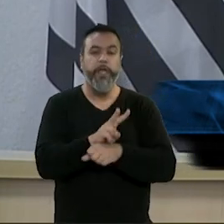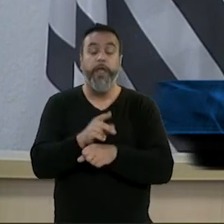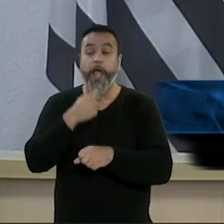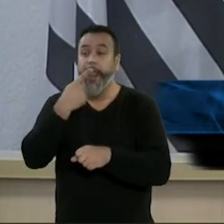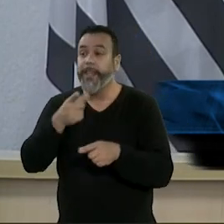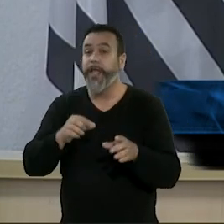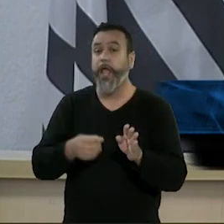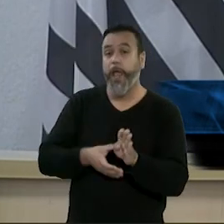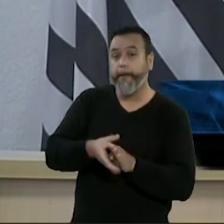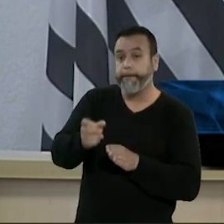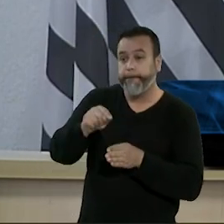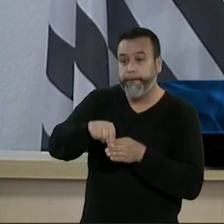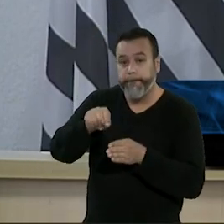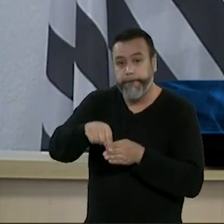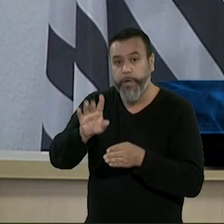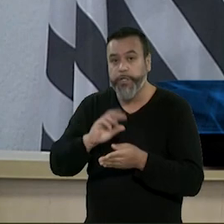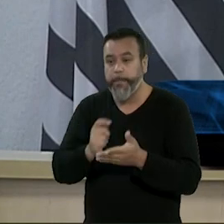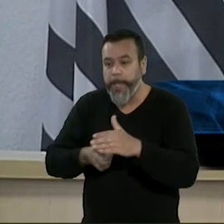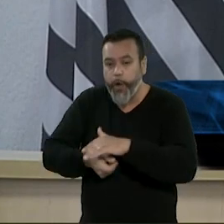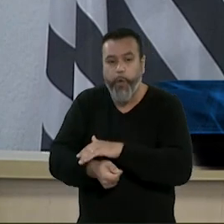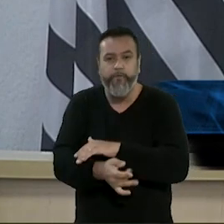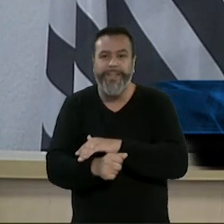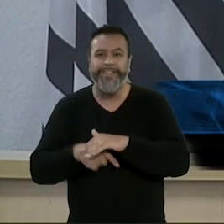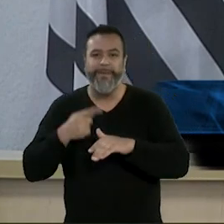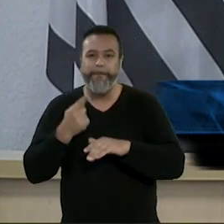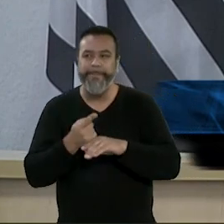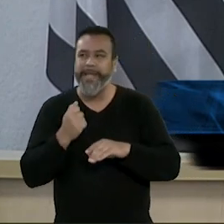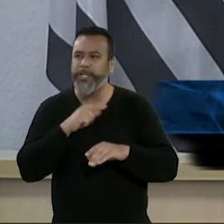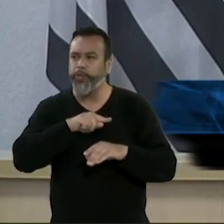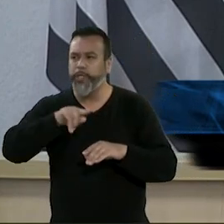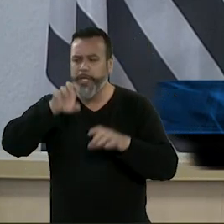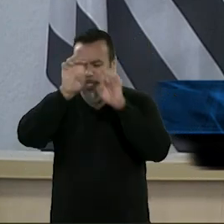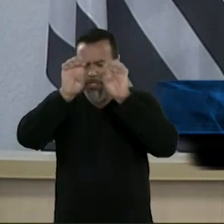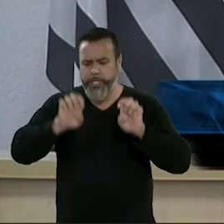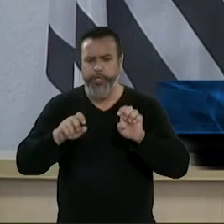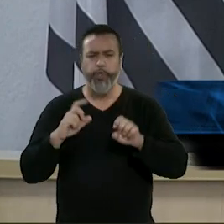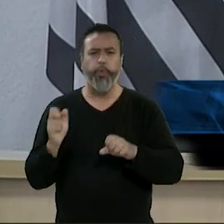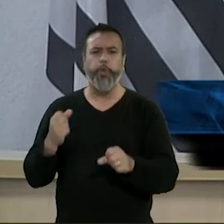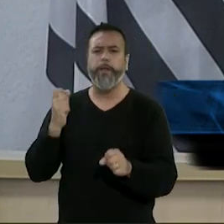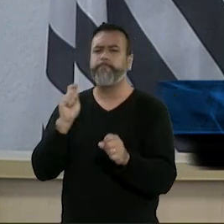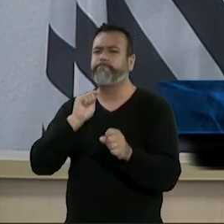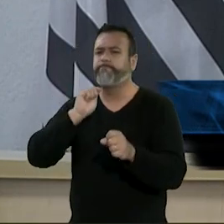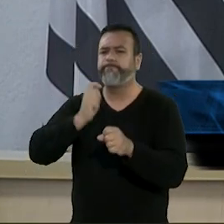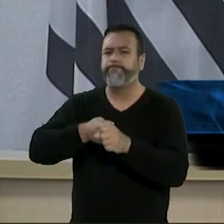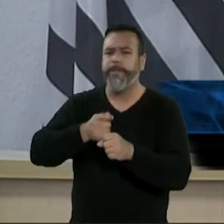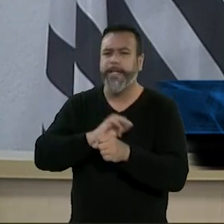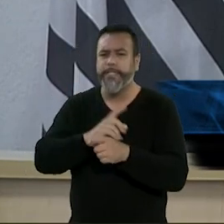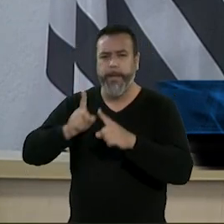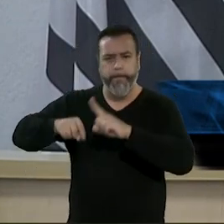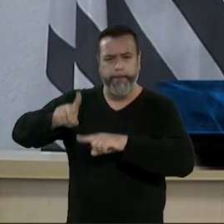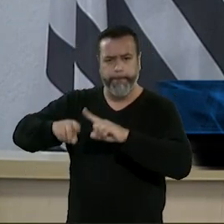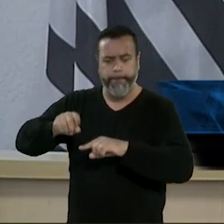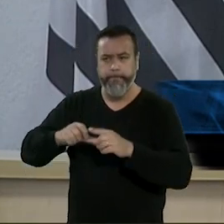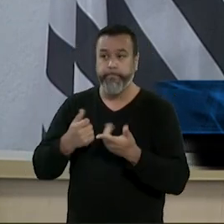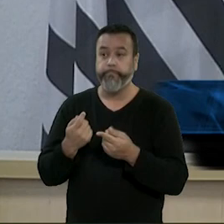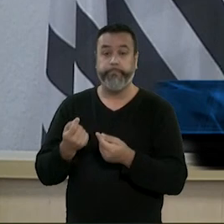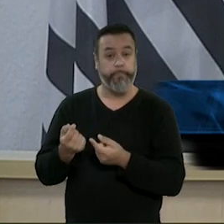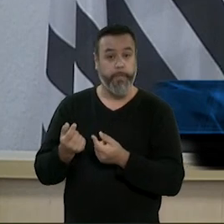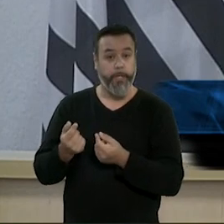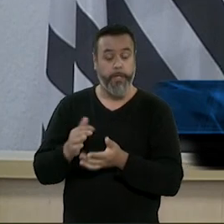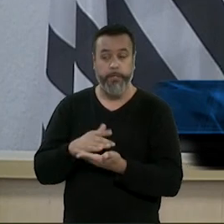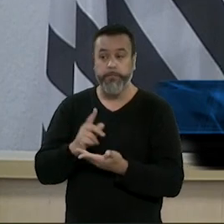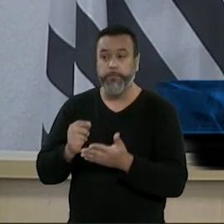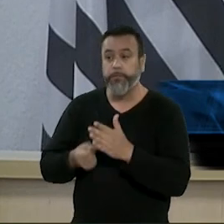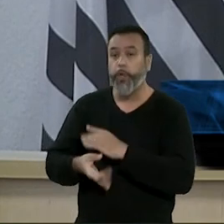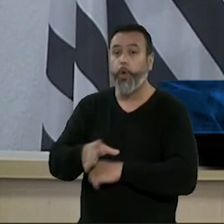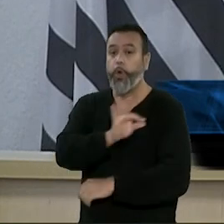a respeito dos investimentos do Executivo Municipal em estrutura física, material de custeio e de material permanente